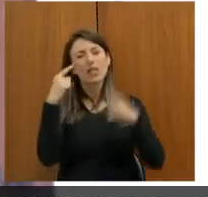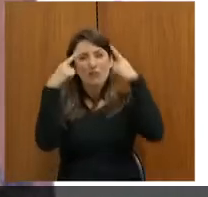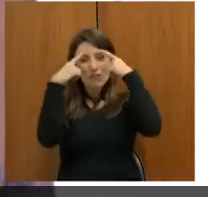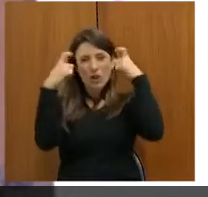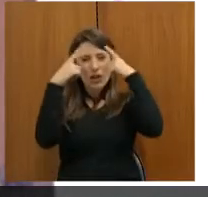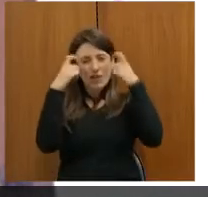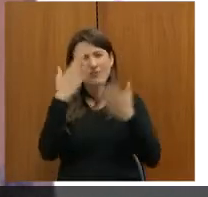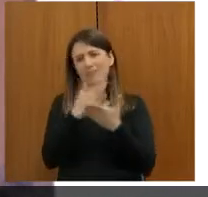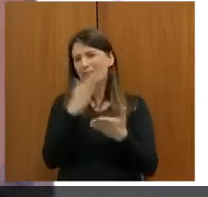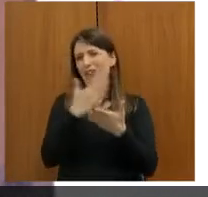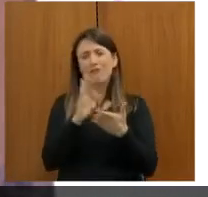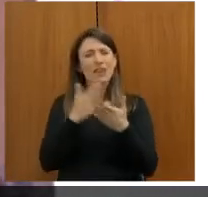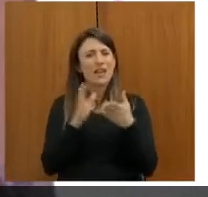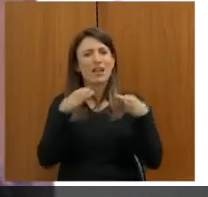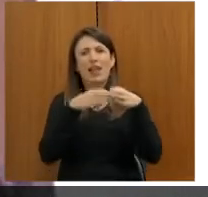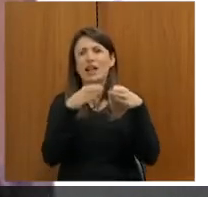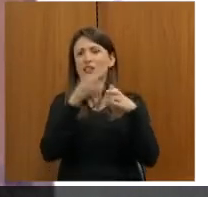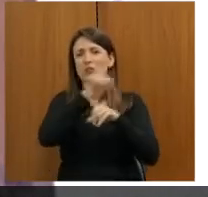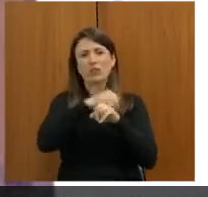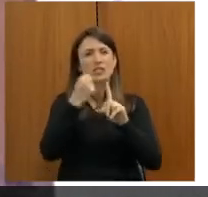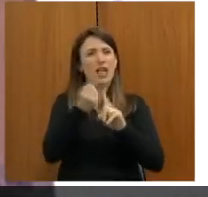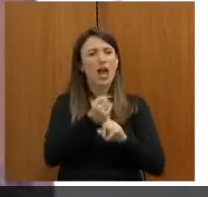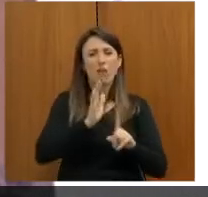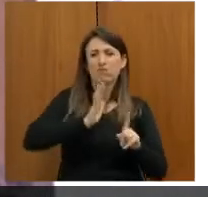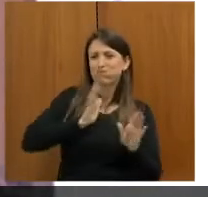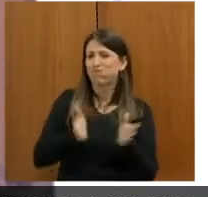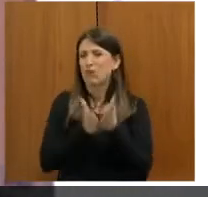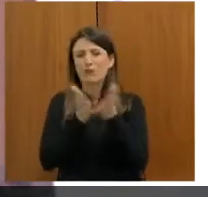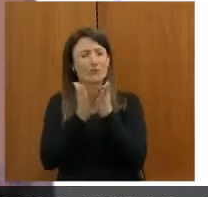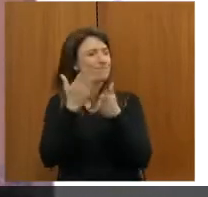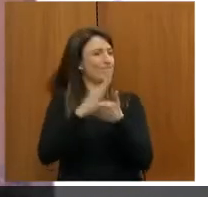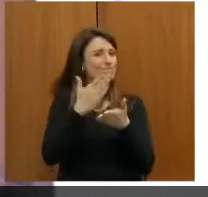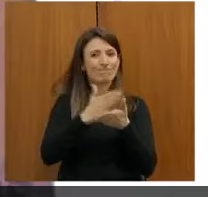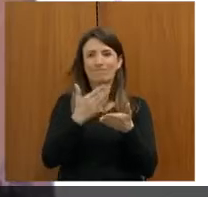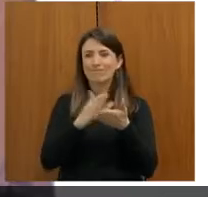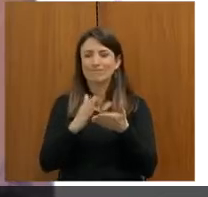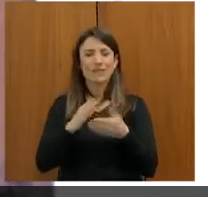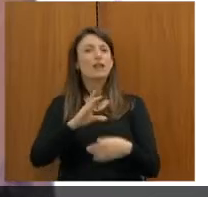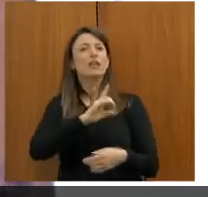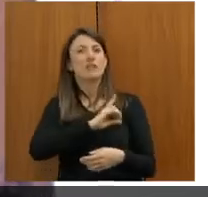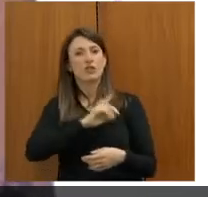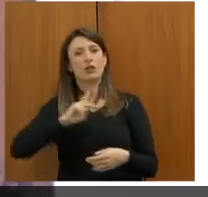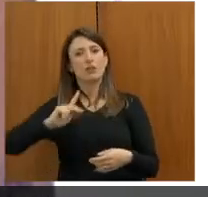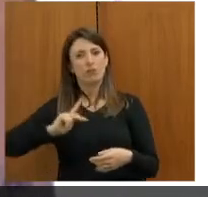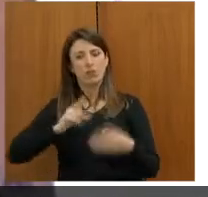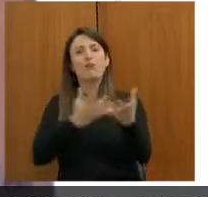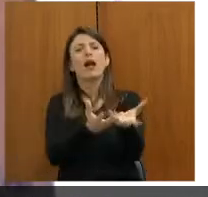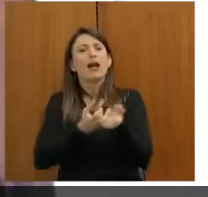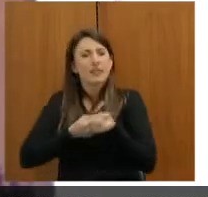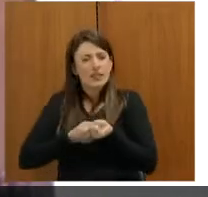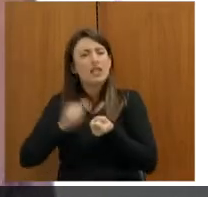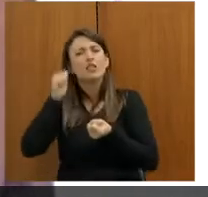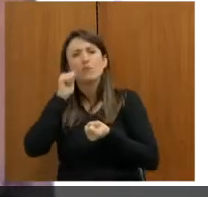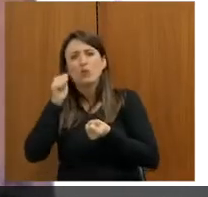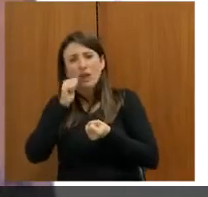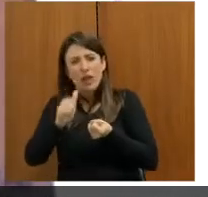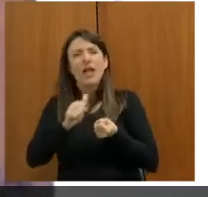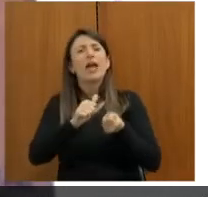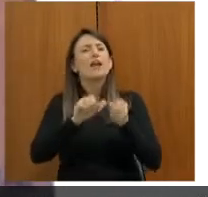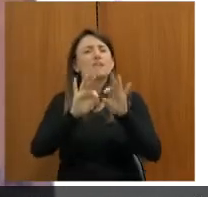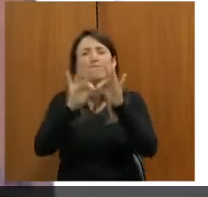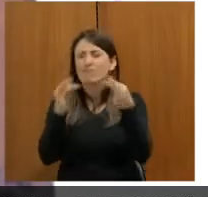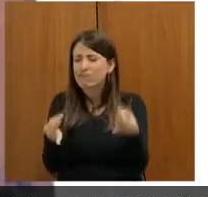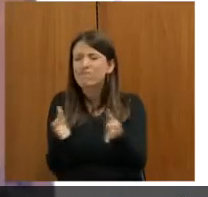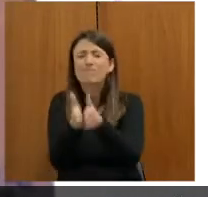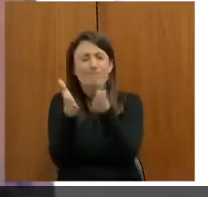está ligado a classe social mas eu deixei assessoria pública a novos públicos são as mulheres periféricas as mulheres negras e